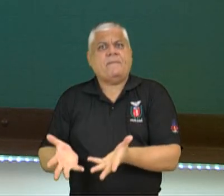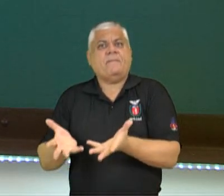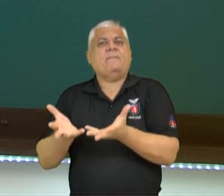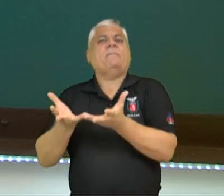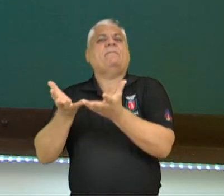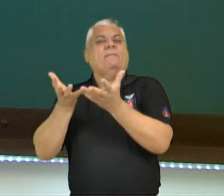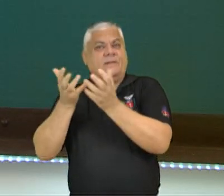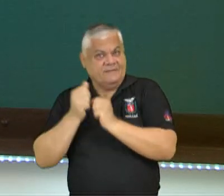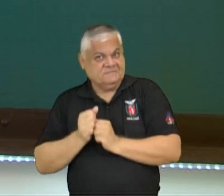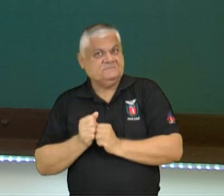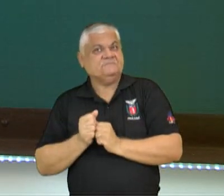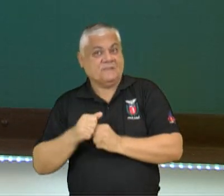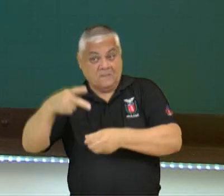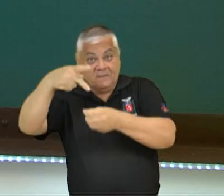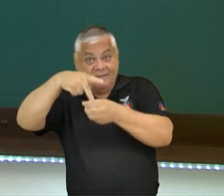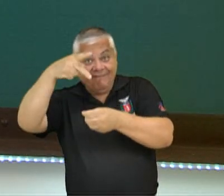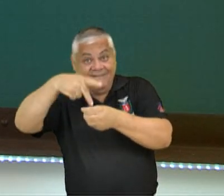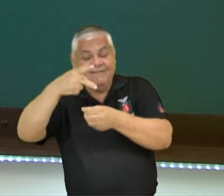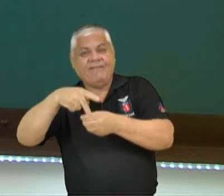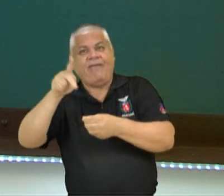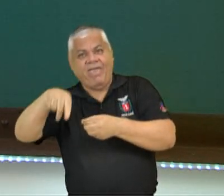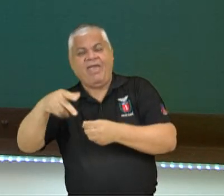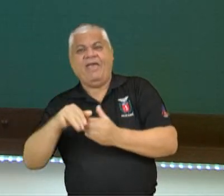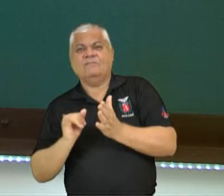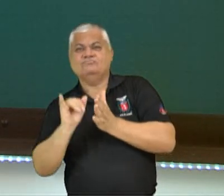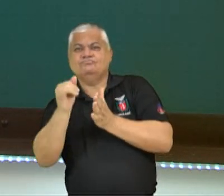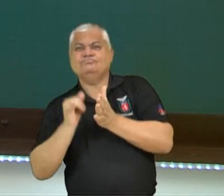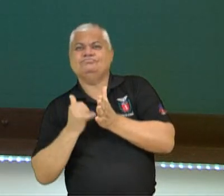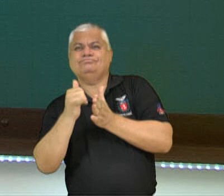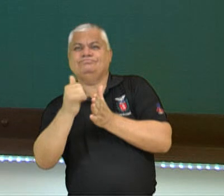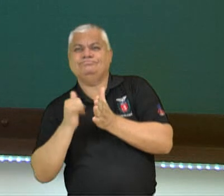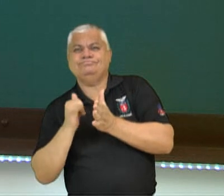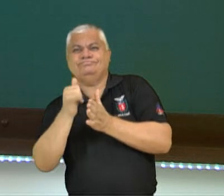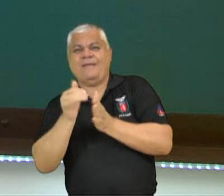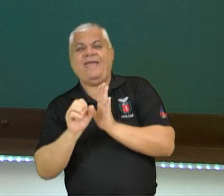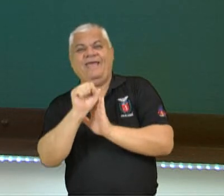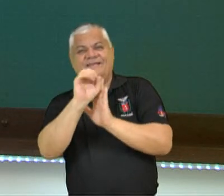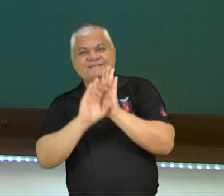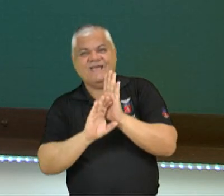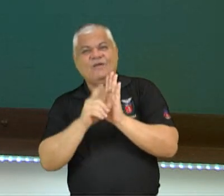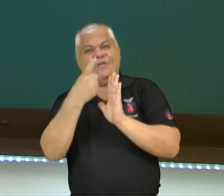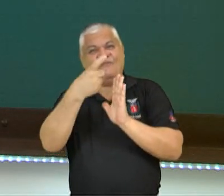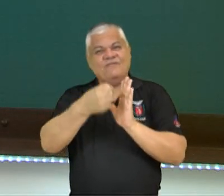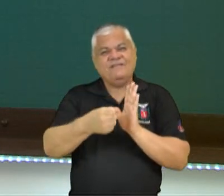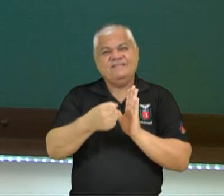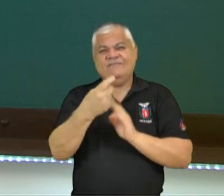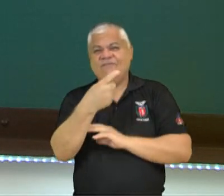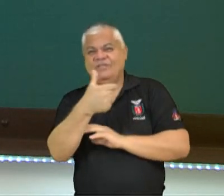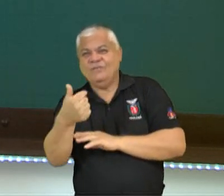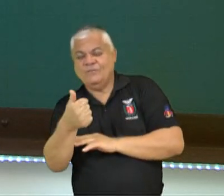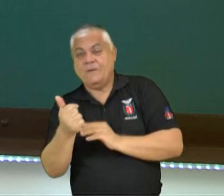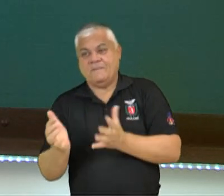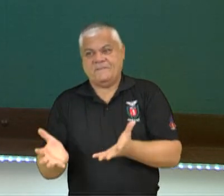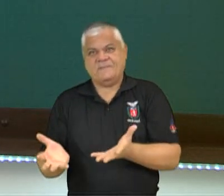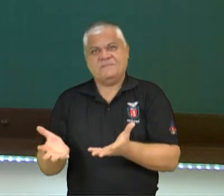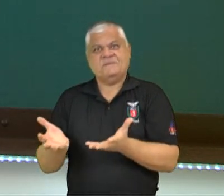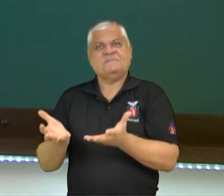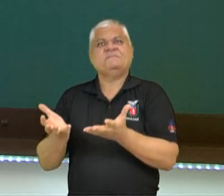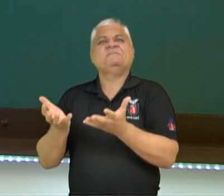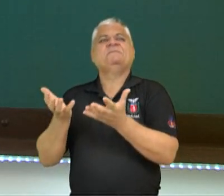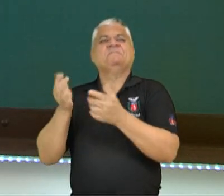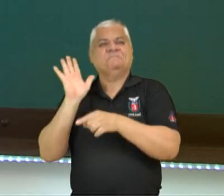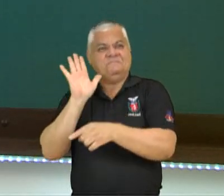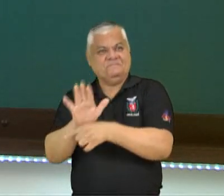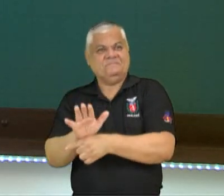que o petróleo é energia, né, do século XX, século XXI, e isso então favoreceu para que os Estados Unidos